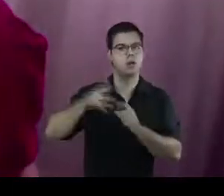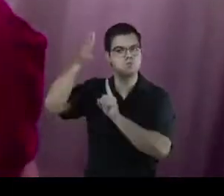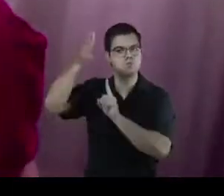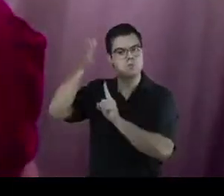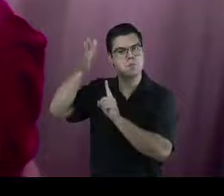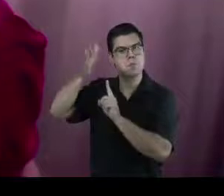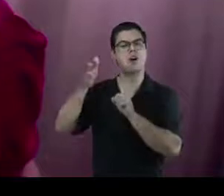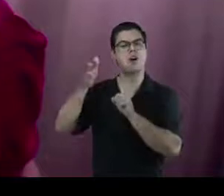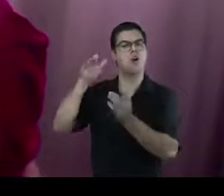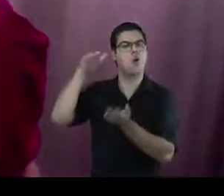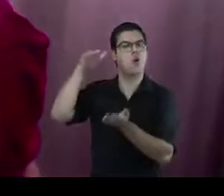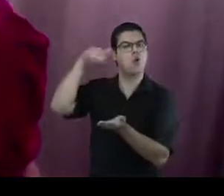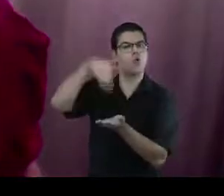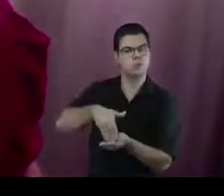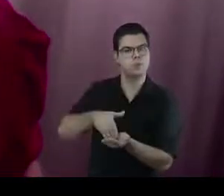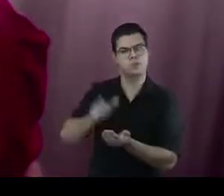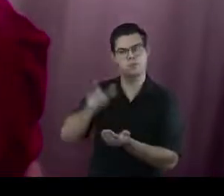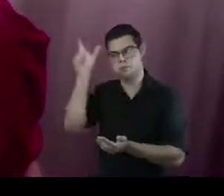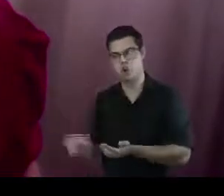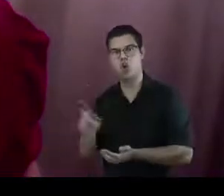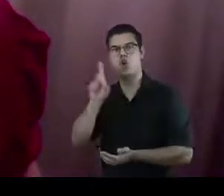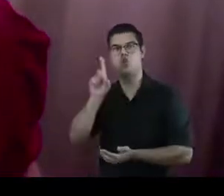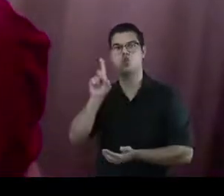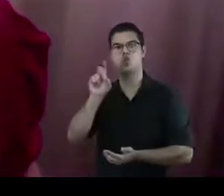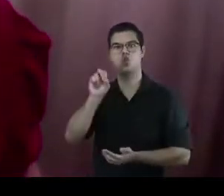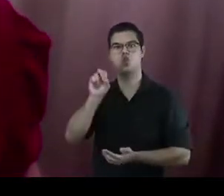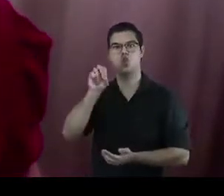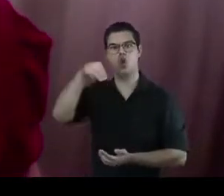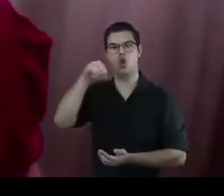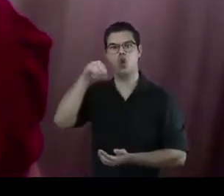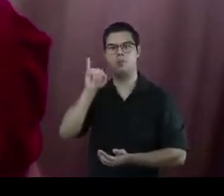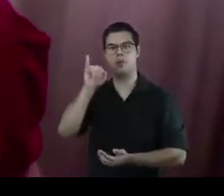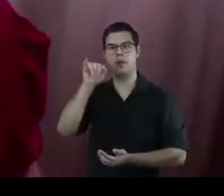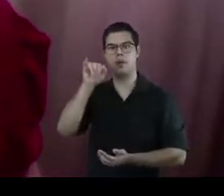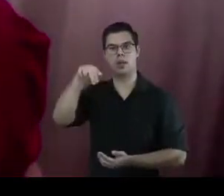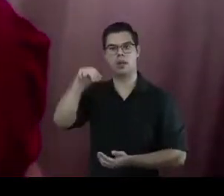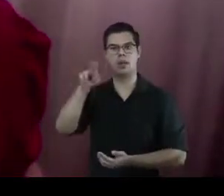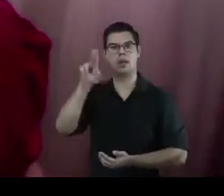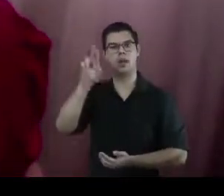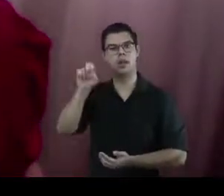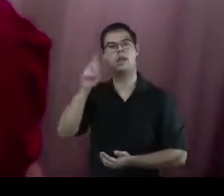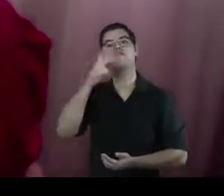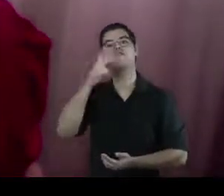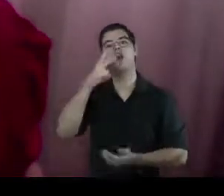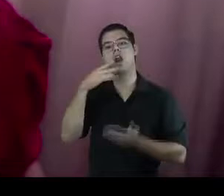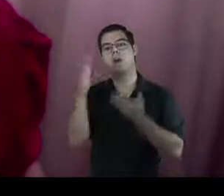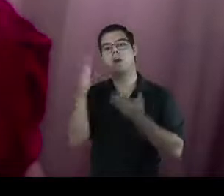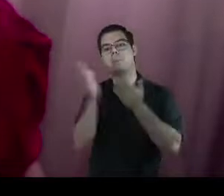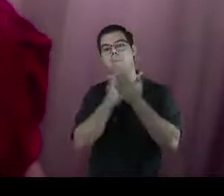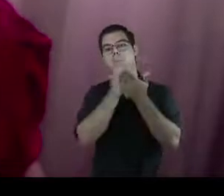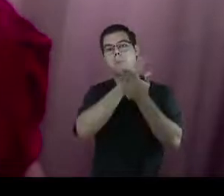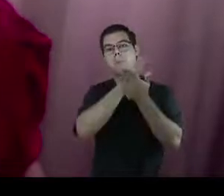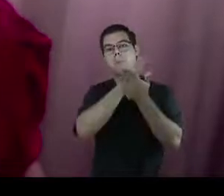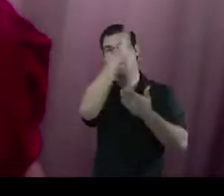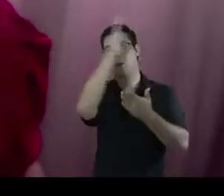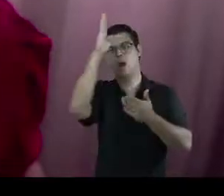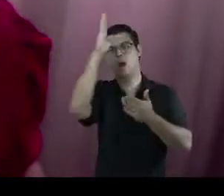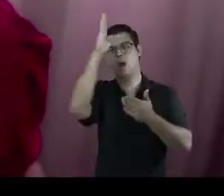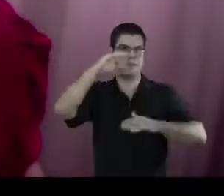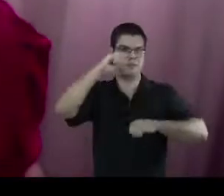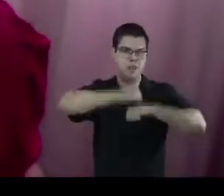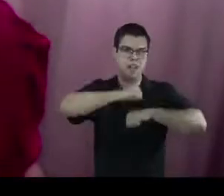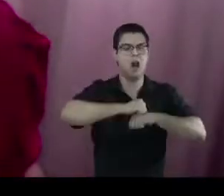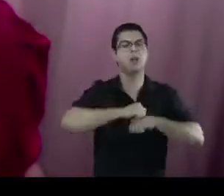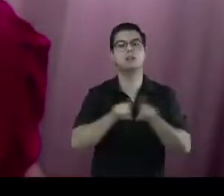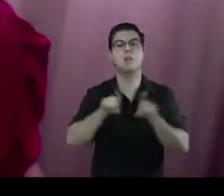do evento com o Dr. Dominique Barry, que falará sobre a bibliografia material e os desafios contemporâneos. Até já!